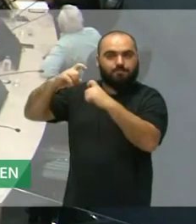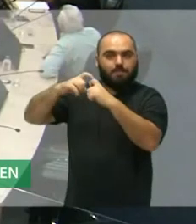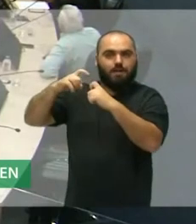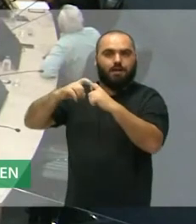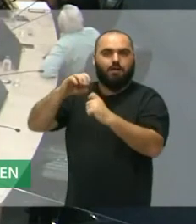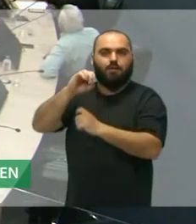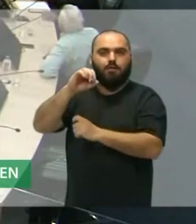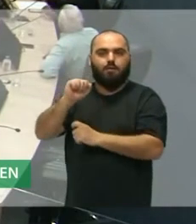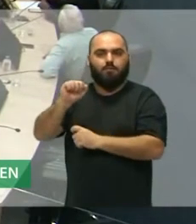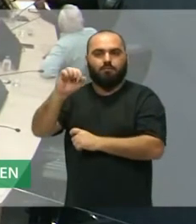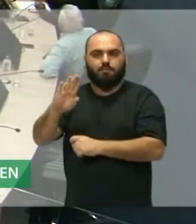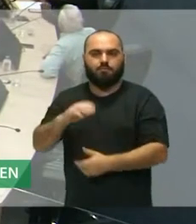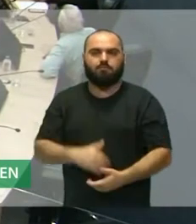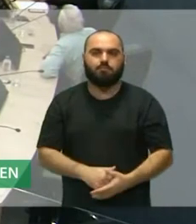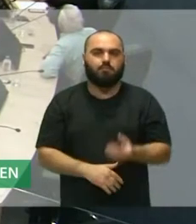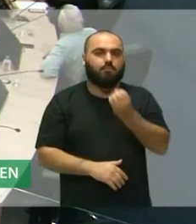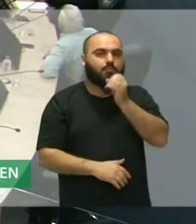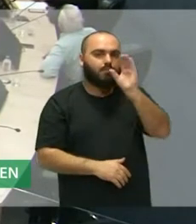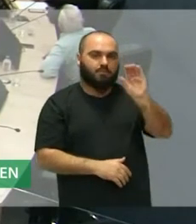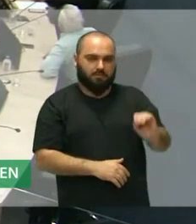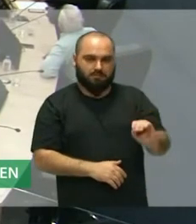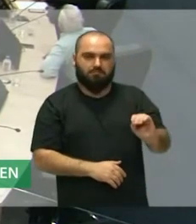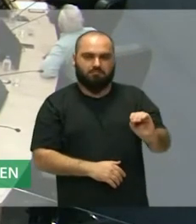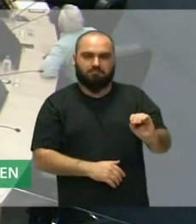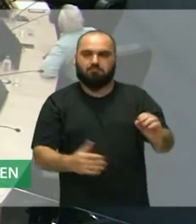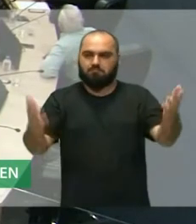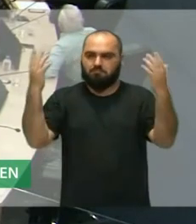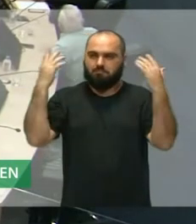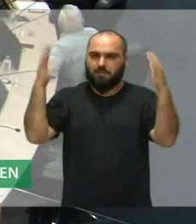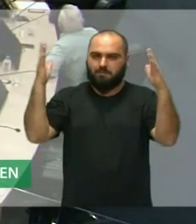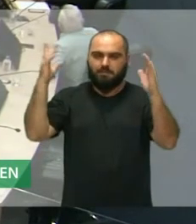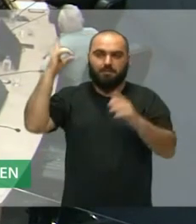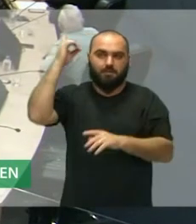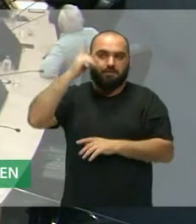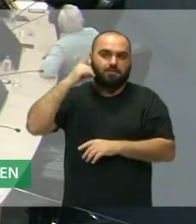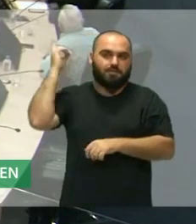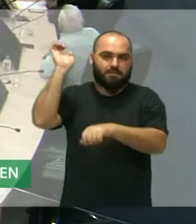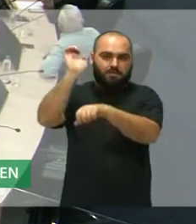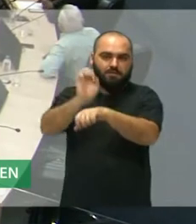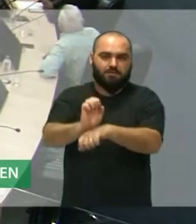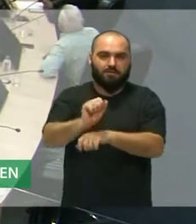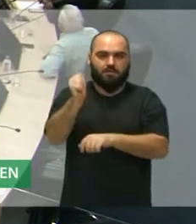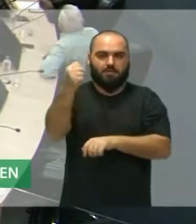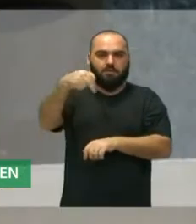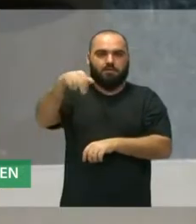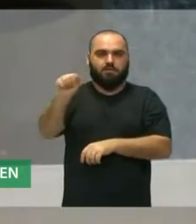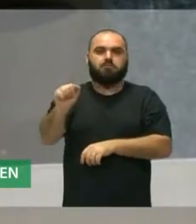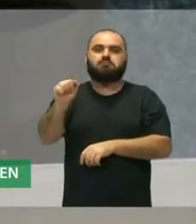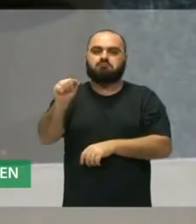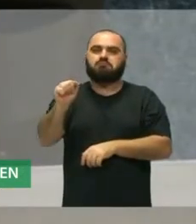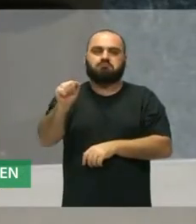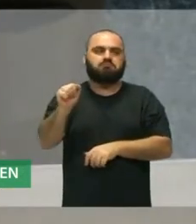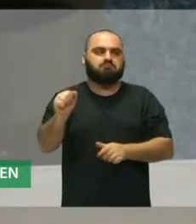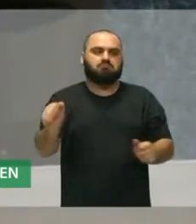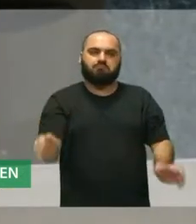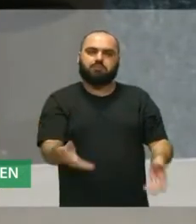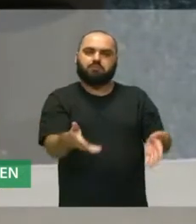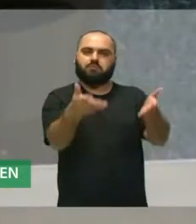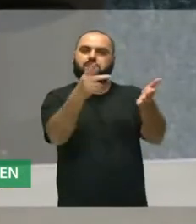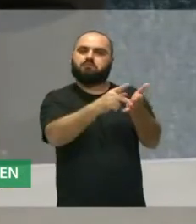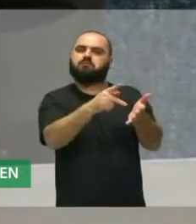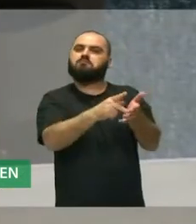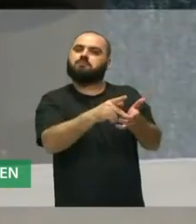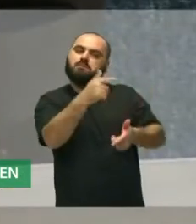Quero desejar a todos uma boa noite. Parabenizar a deputada estadual Ana Campagnolo pela iniciativa dessa audiência pública